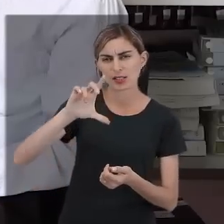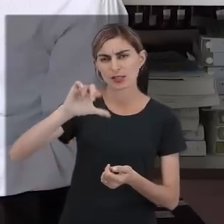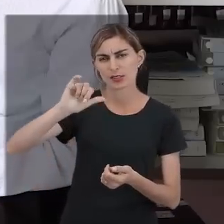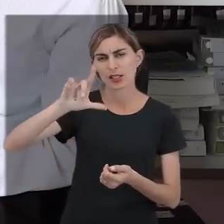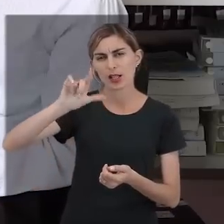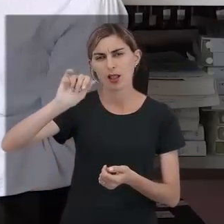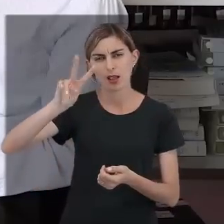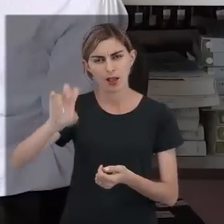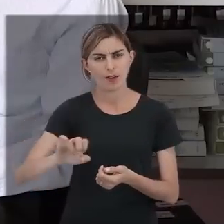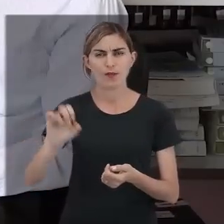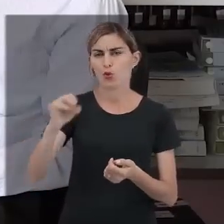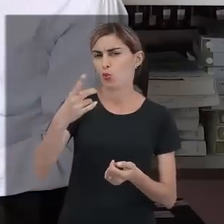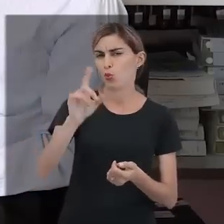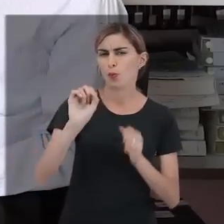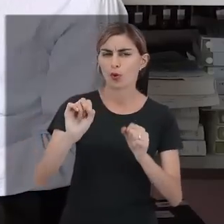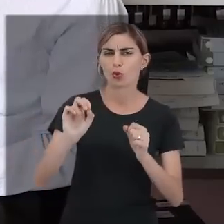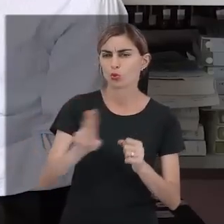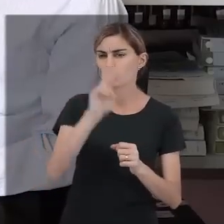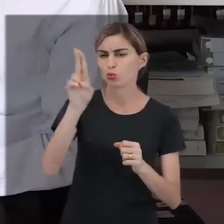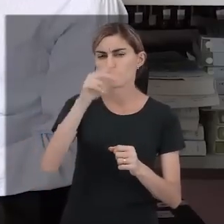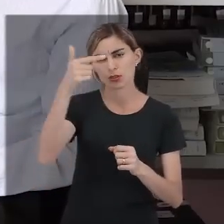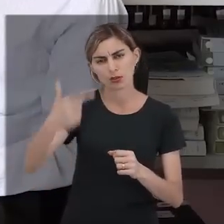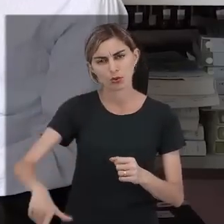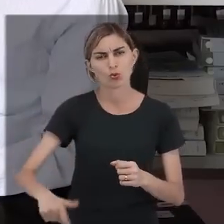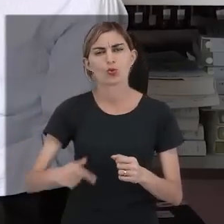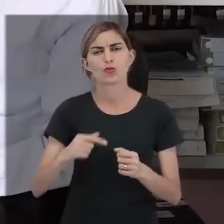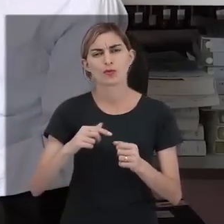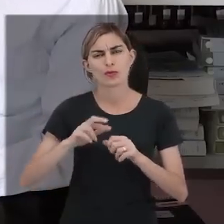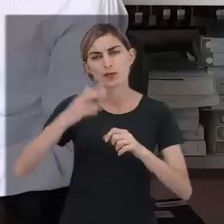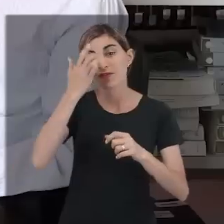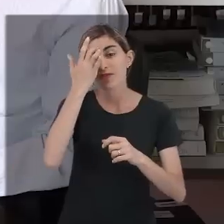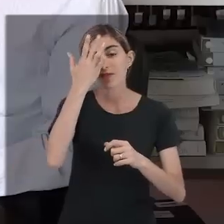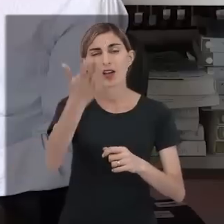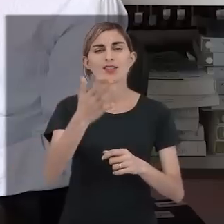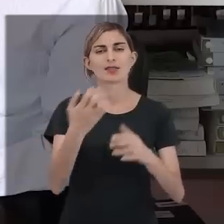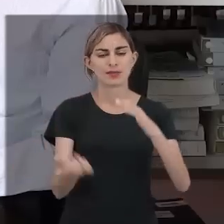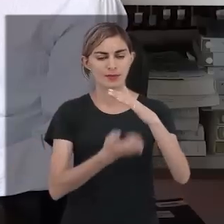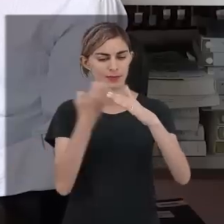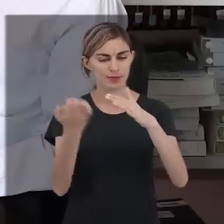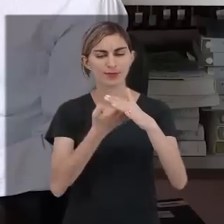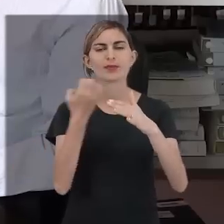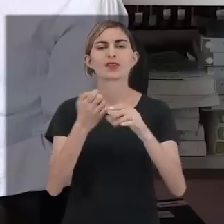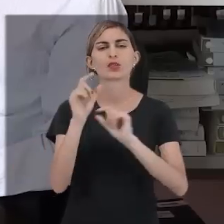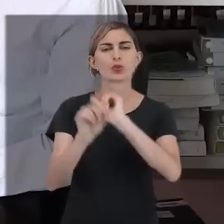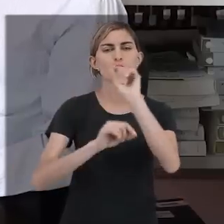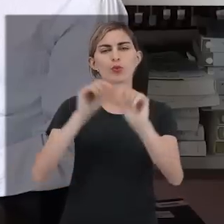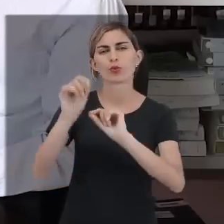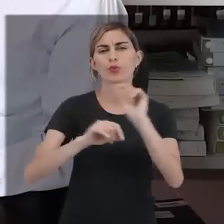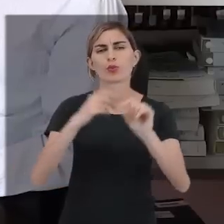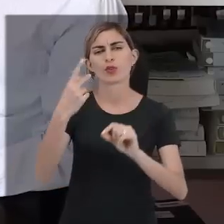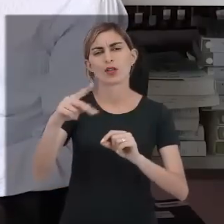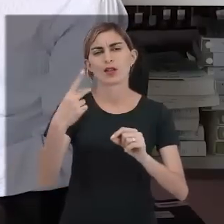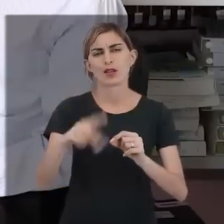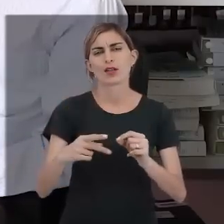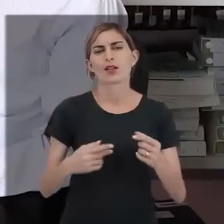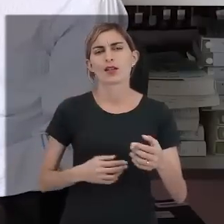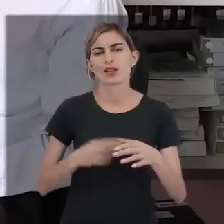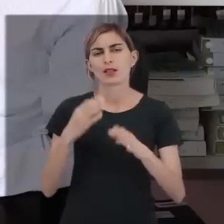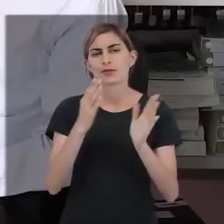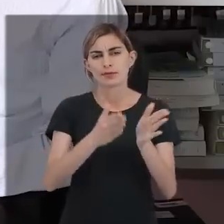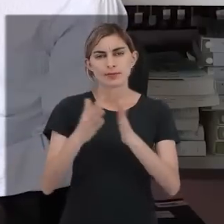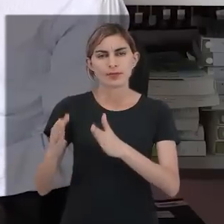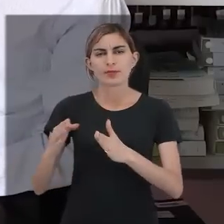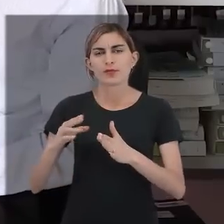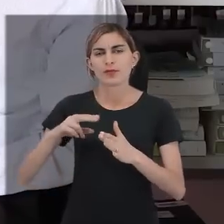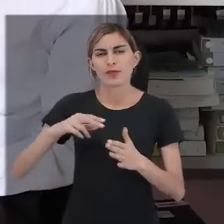se é reutilizado. Isso facilita muito a empresa para o quê? Para ela entrar até no estágio do quê? De